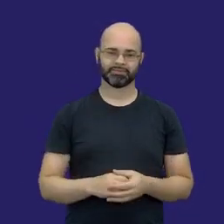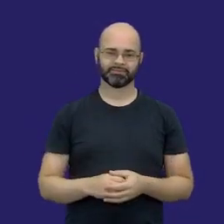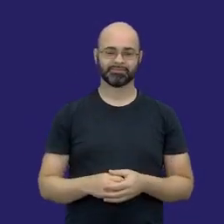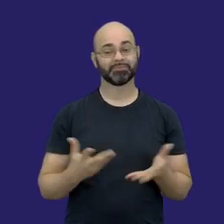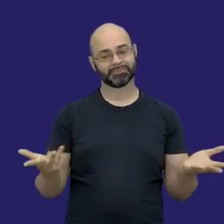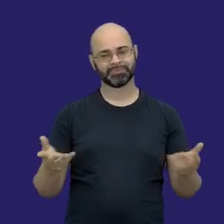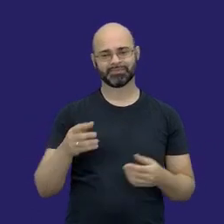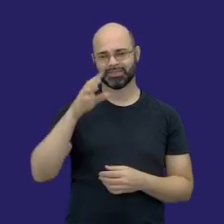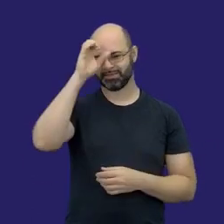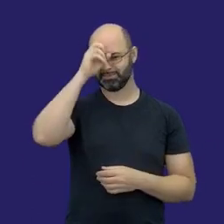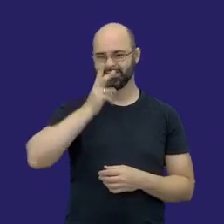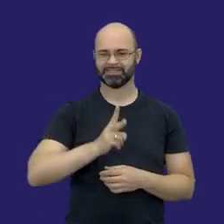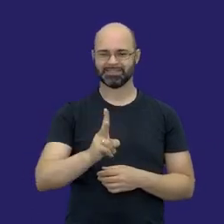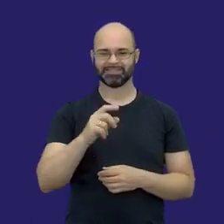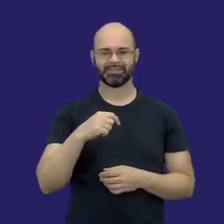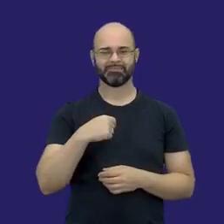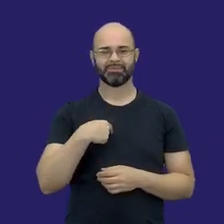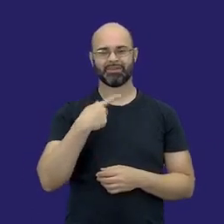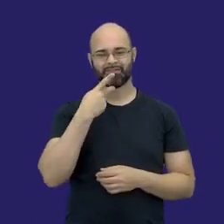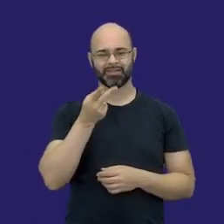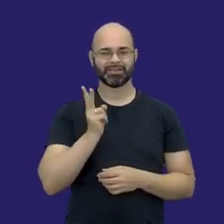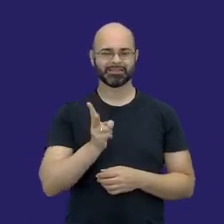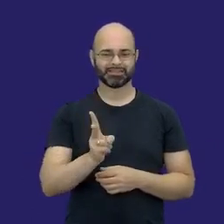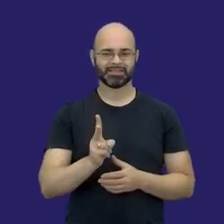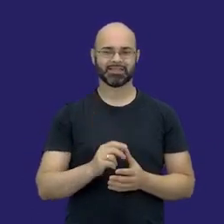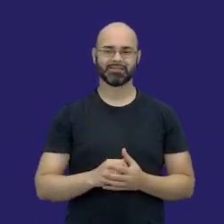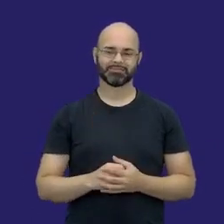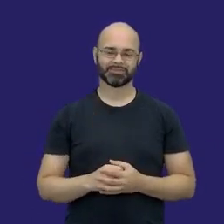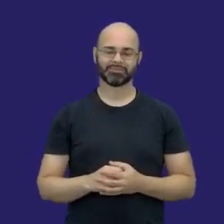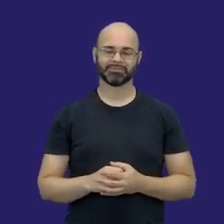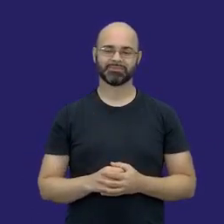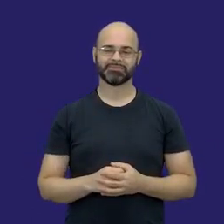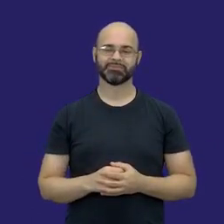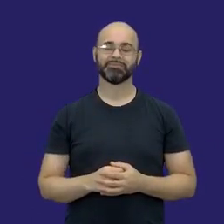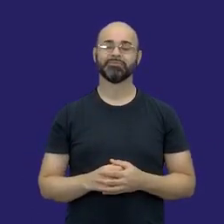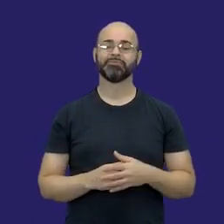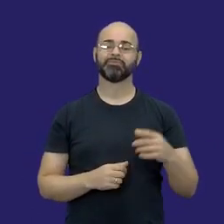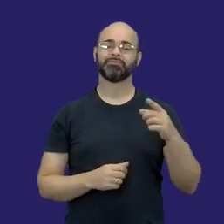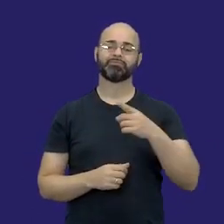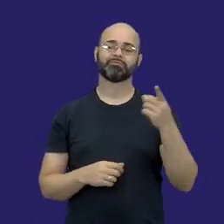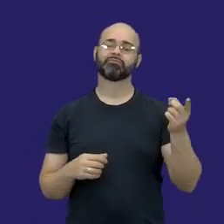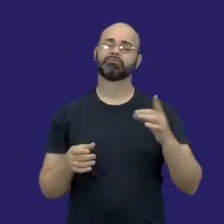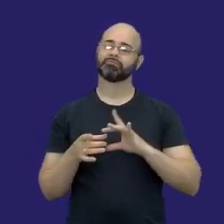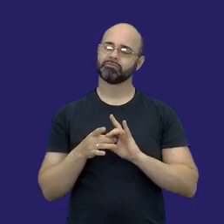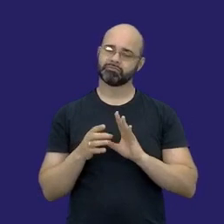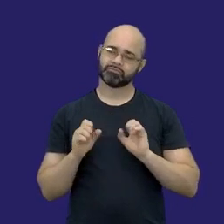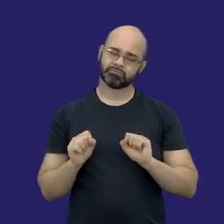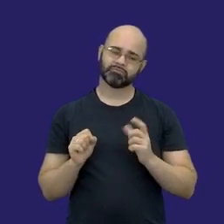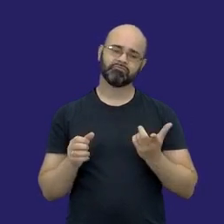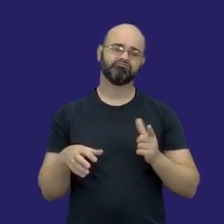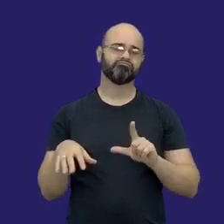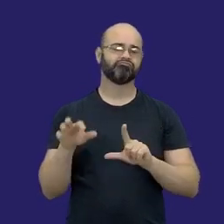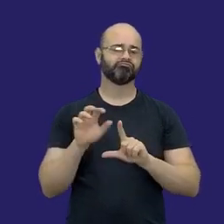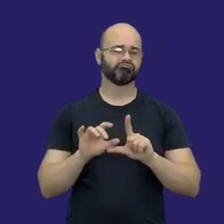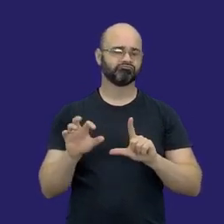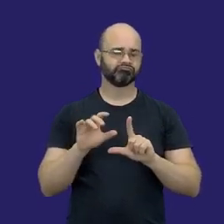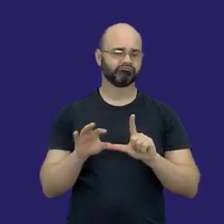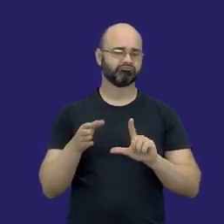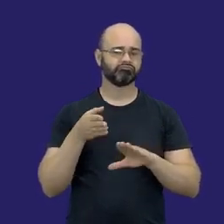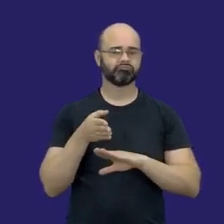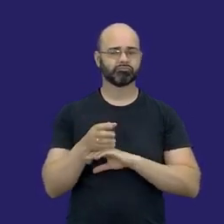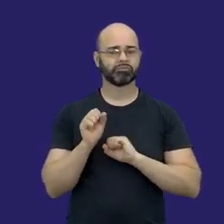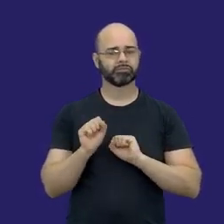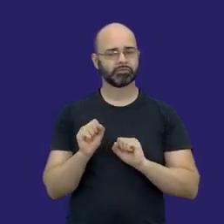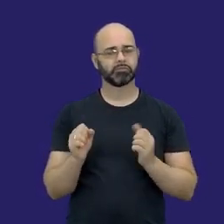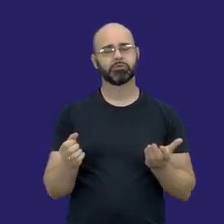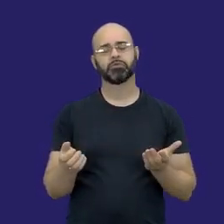sempre, como eu sempre gosto de lembrá-los e lembrá-las, vocês podem acessar tanto o caderno